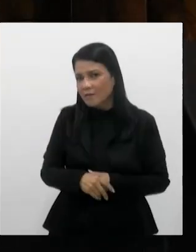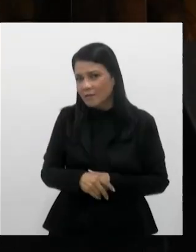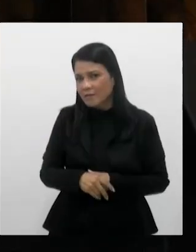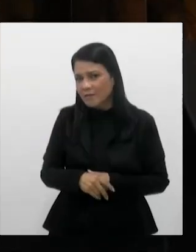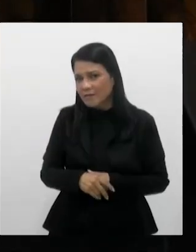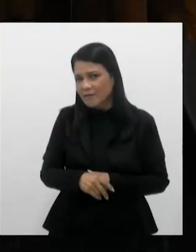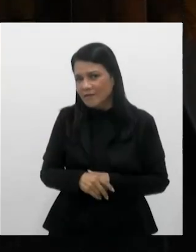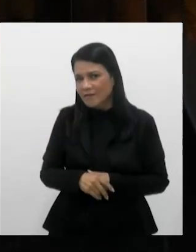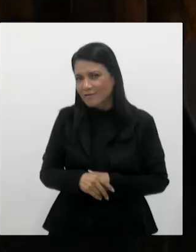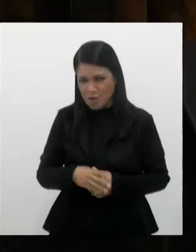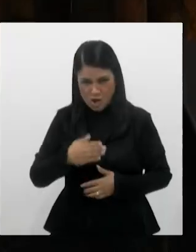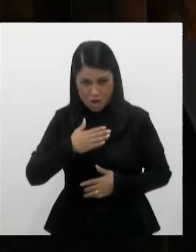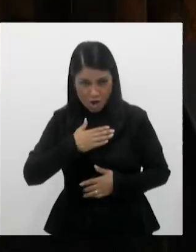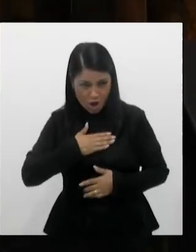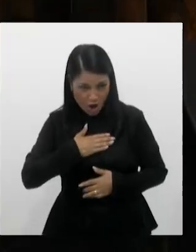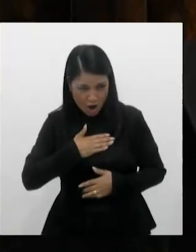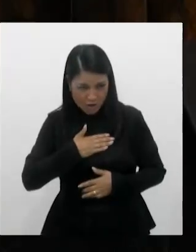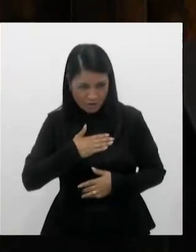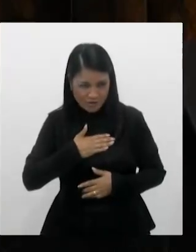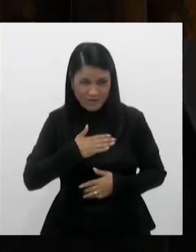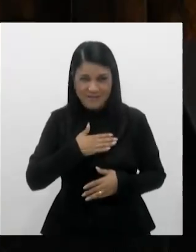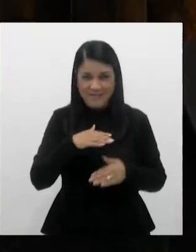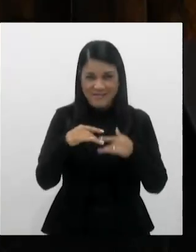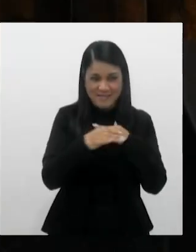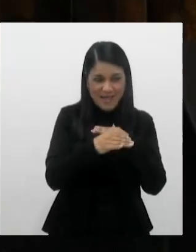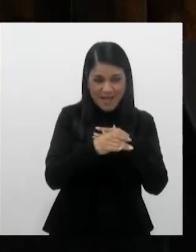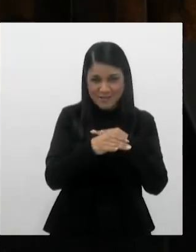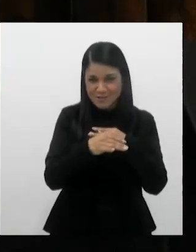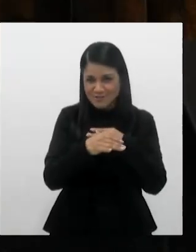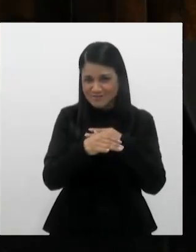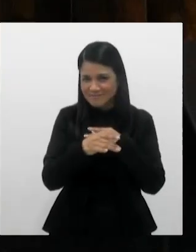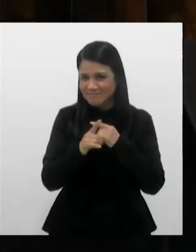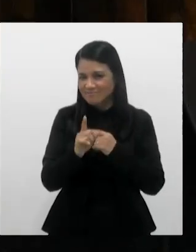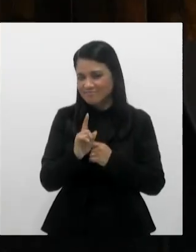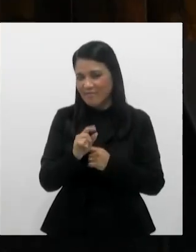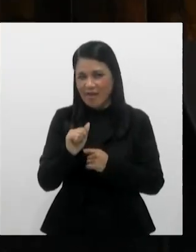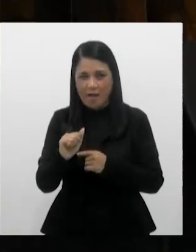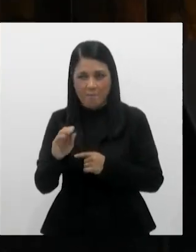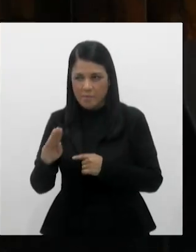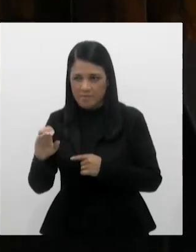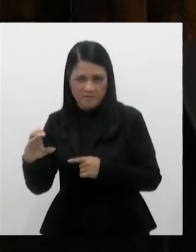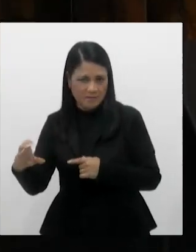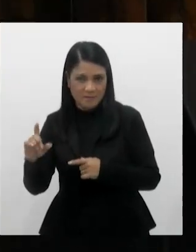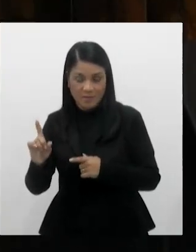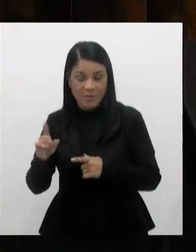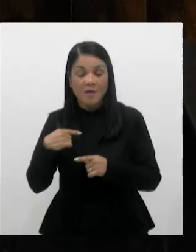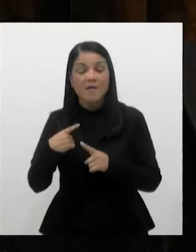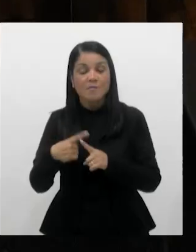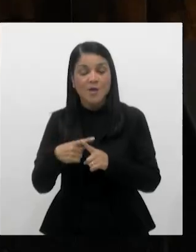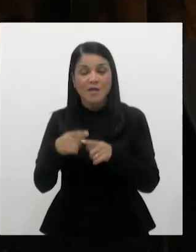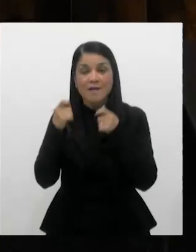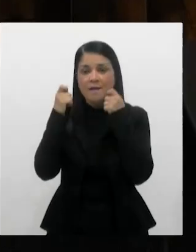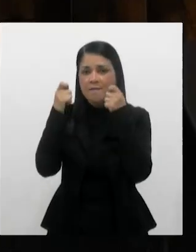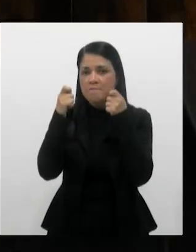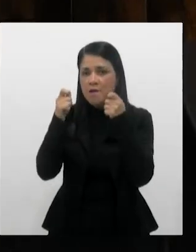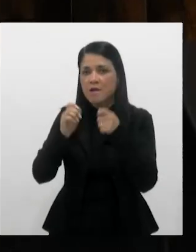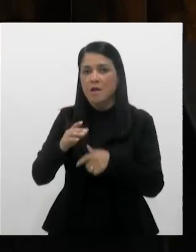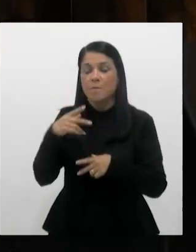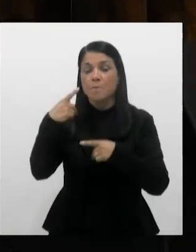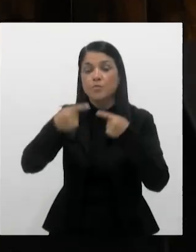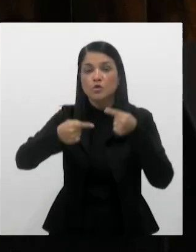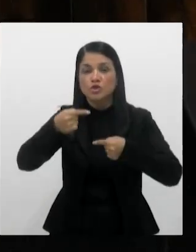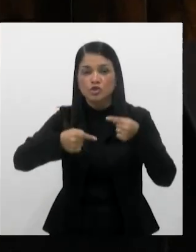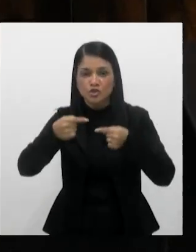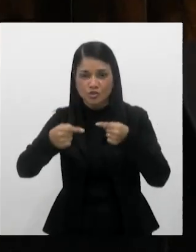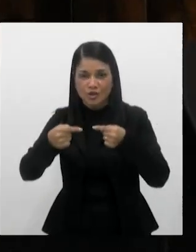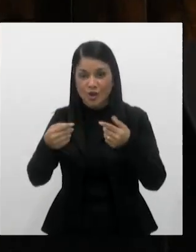é porque ele gosta da cidade A, B, C ou D, não, presidente. É porque ele está fazendo campanha. Ele hoje está